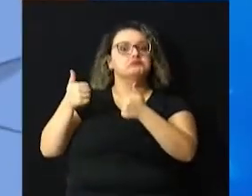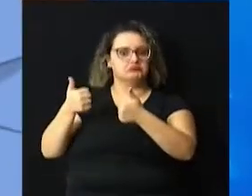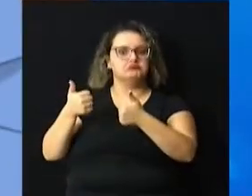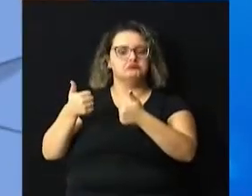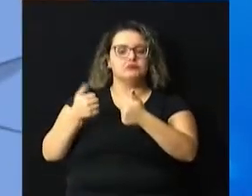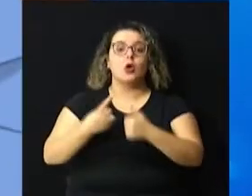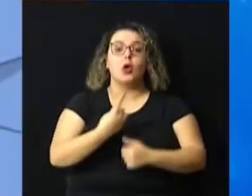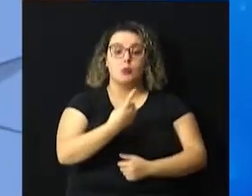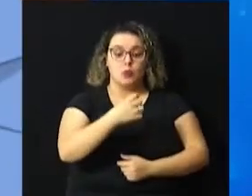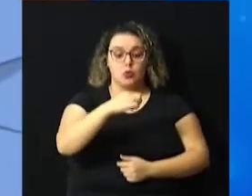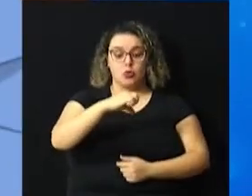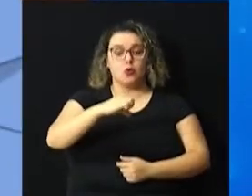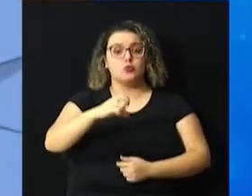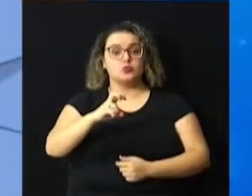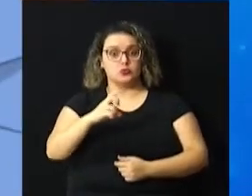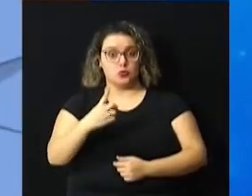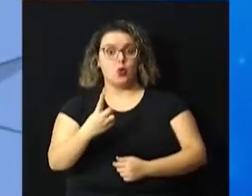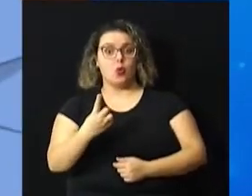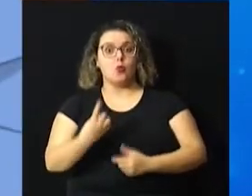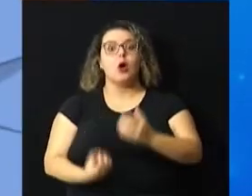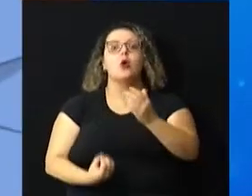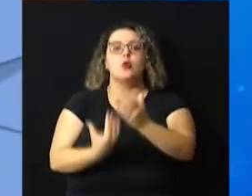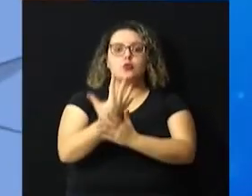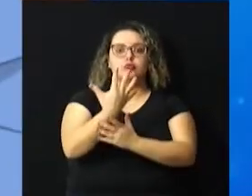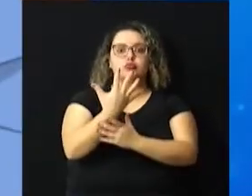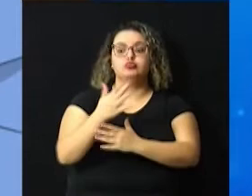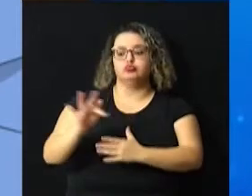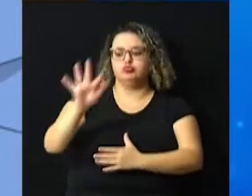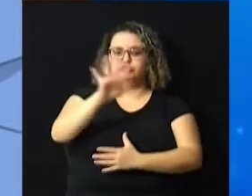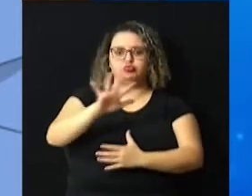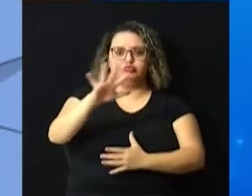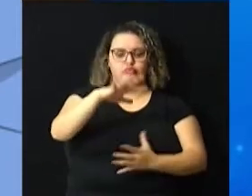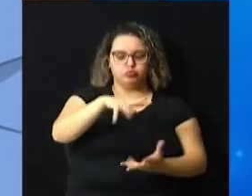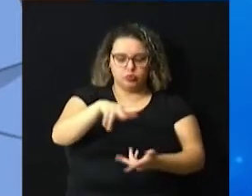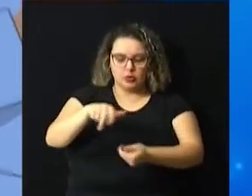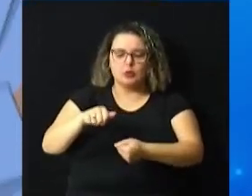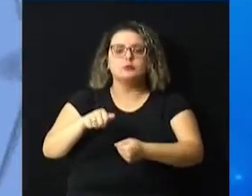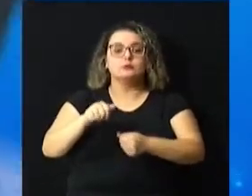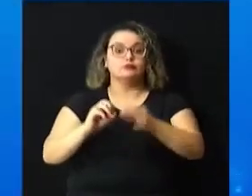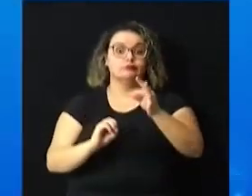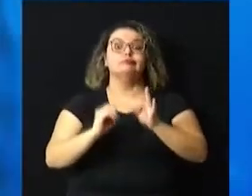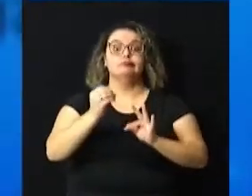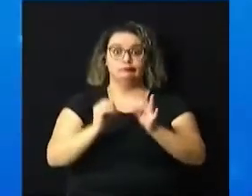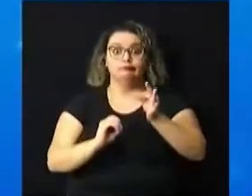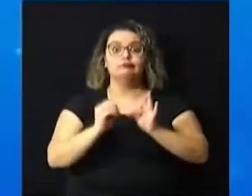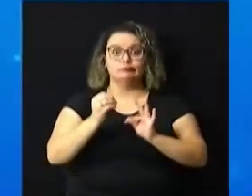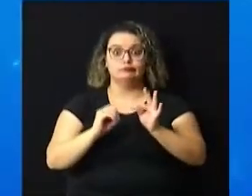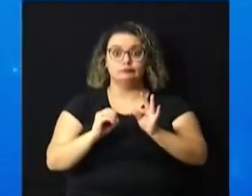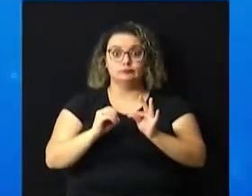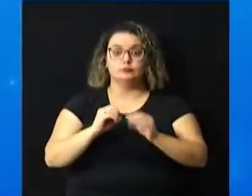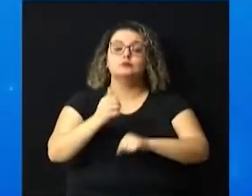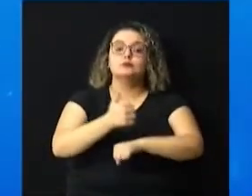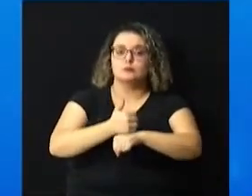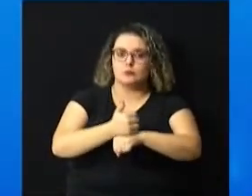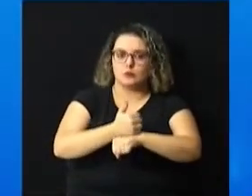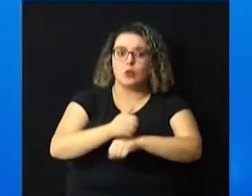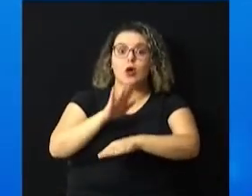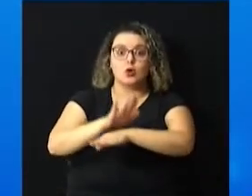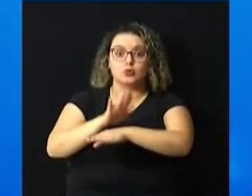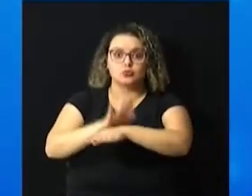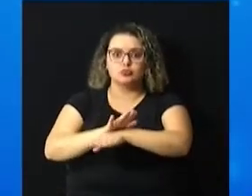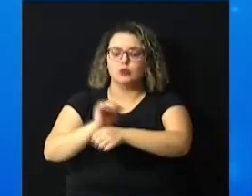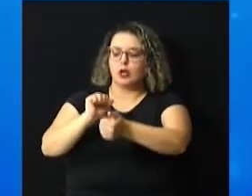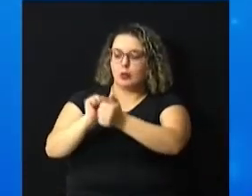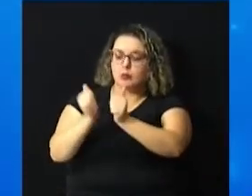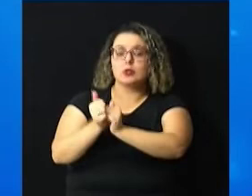em 1951, foi criada a Federação Mundial de Terapia Ocupacional. O profissional ajuda na reabilitação